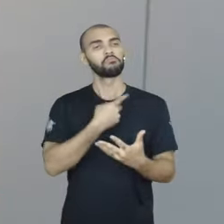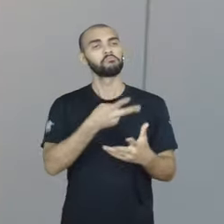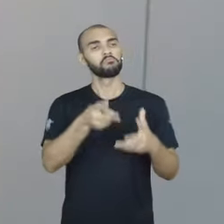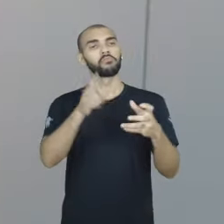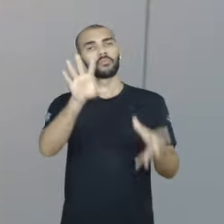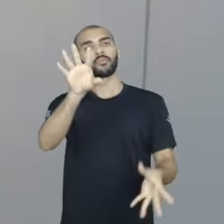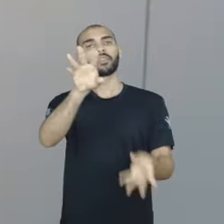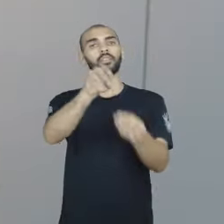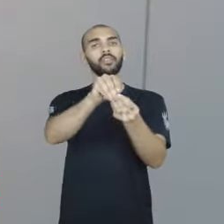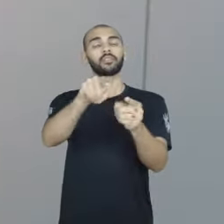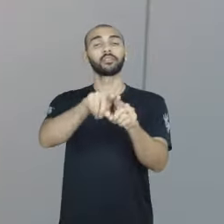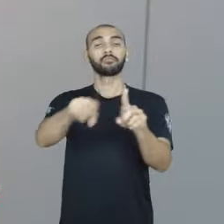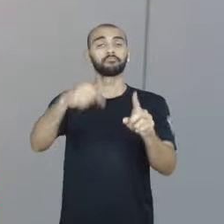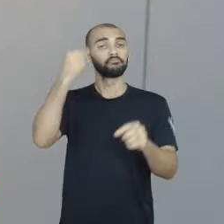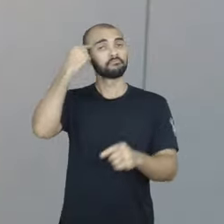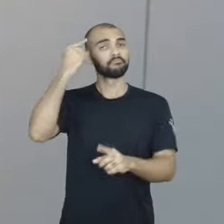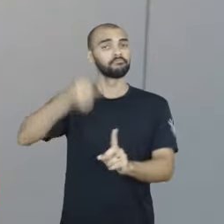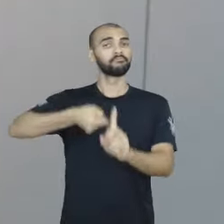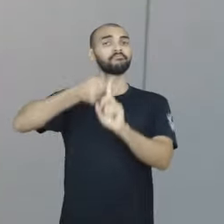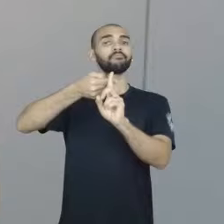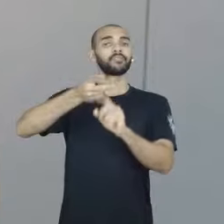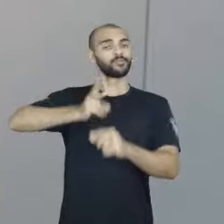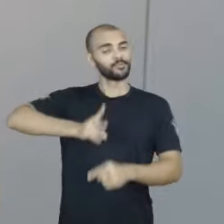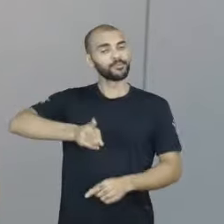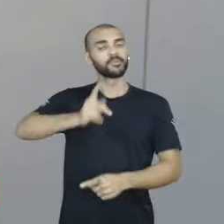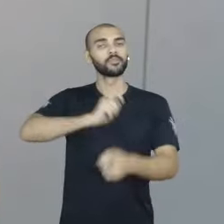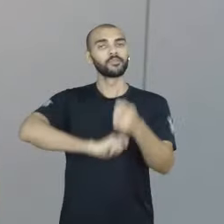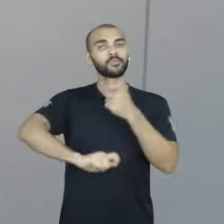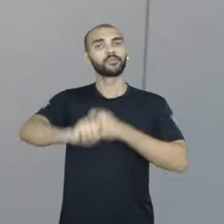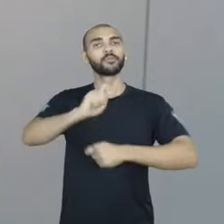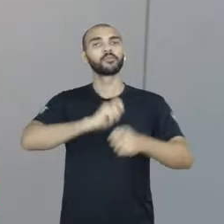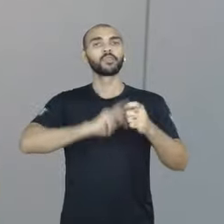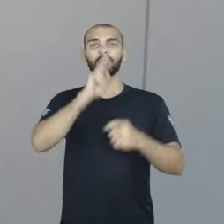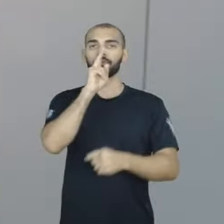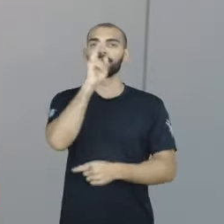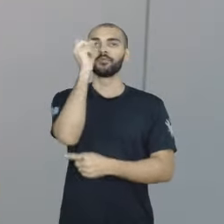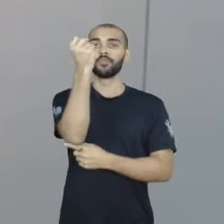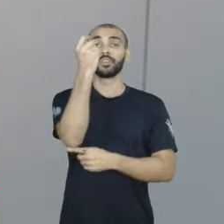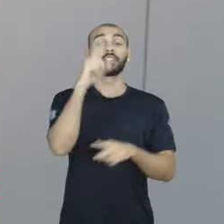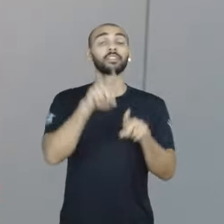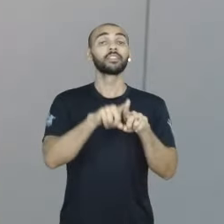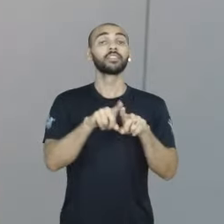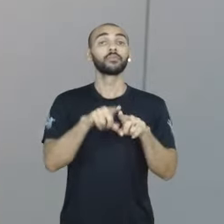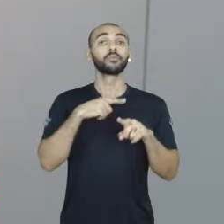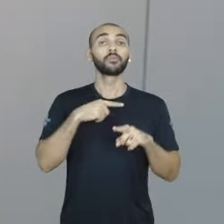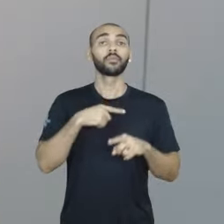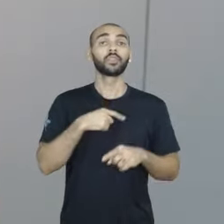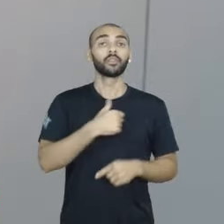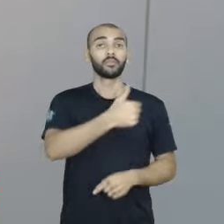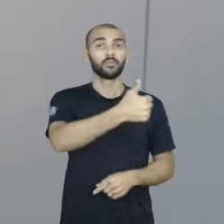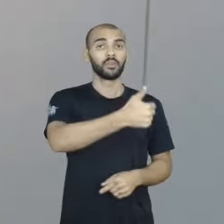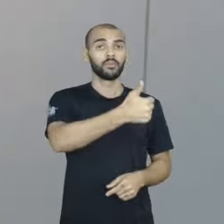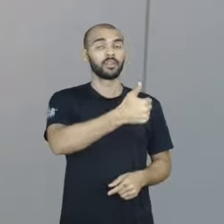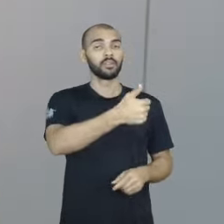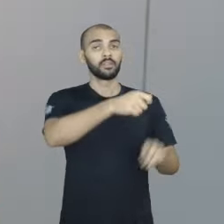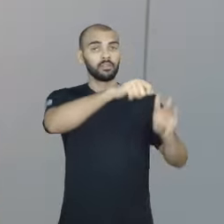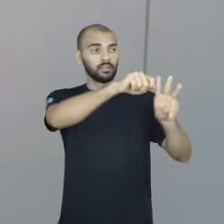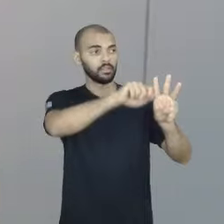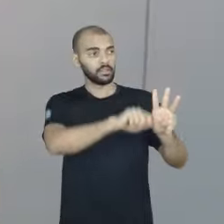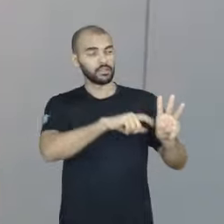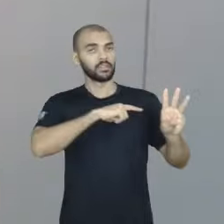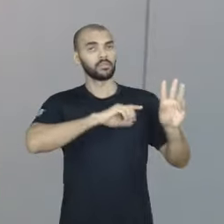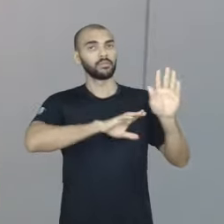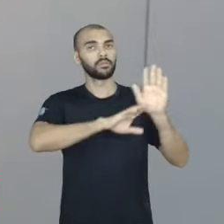que mostram que a economia brasileira segue forte, que nós teremos um primeiro trimestre com um crescimento bastante